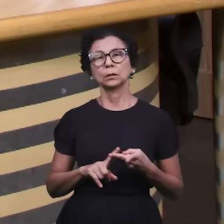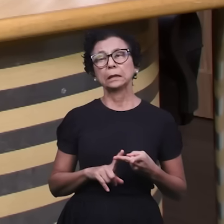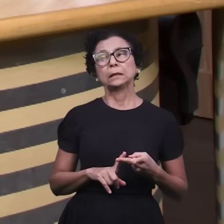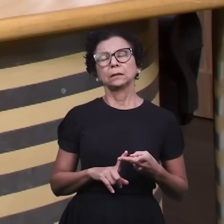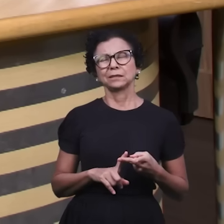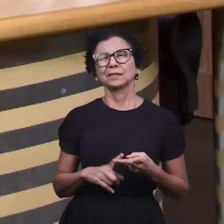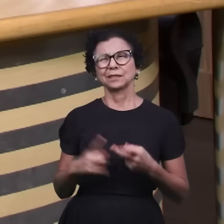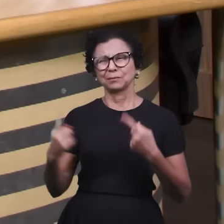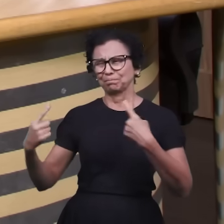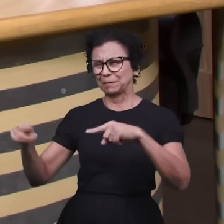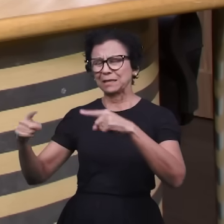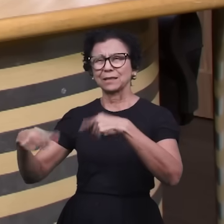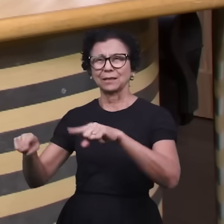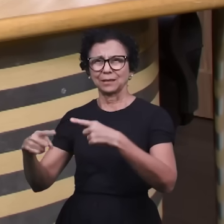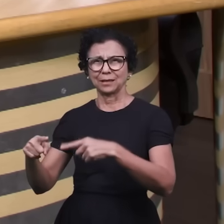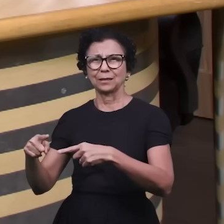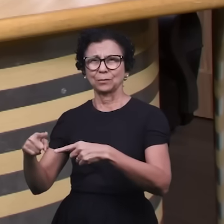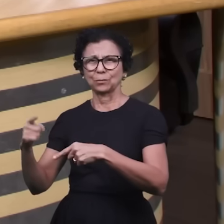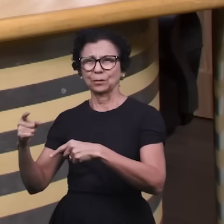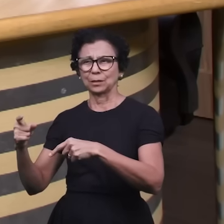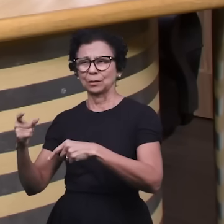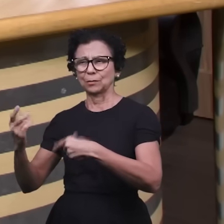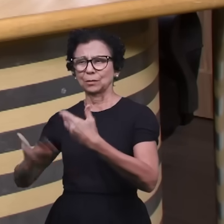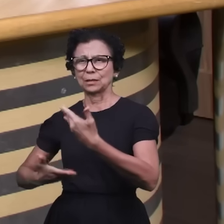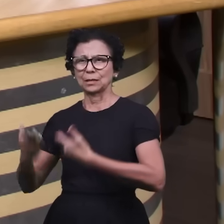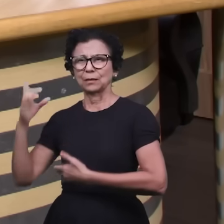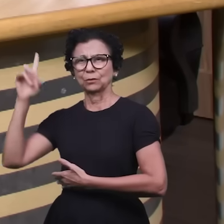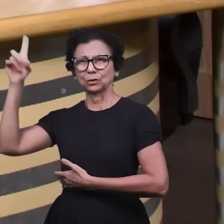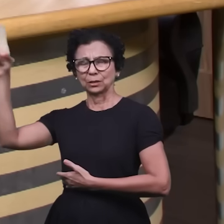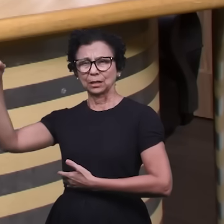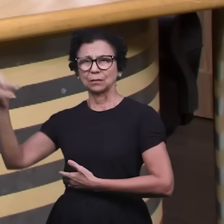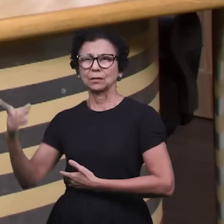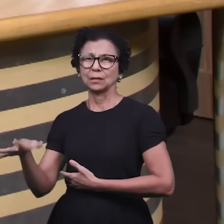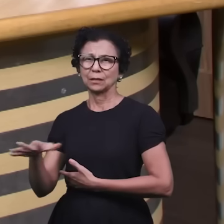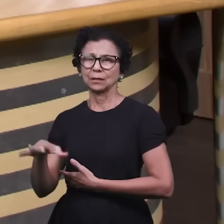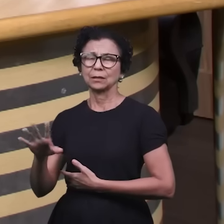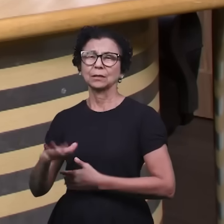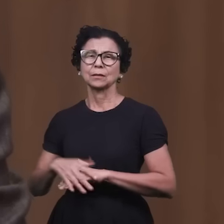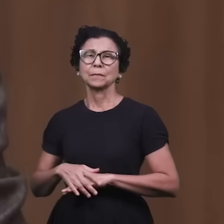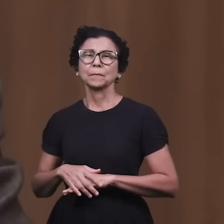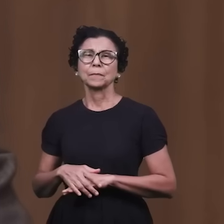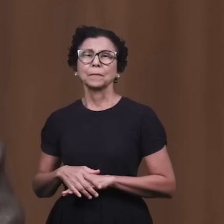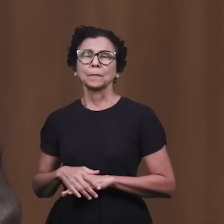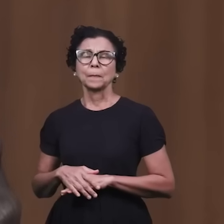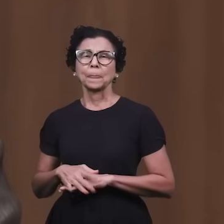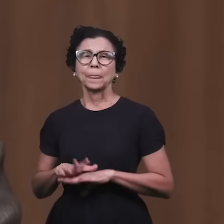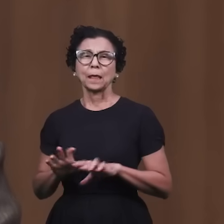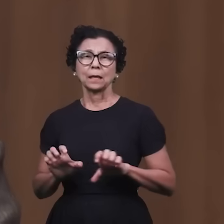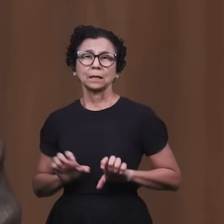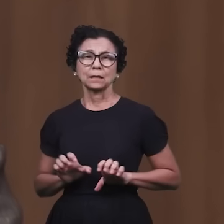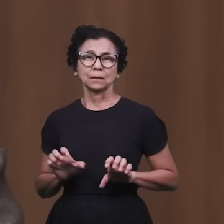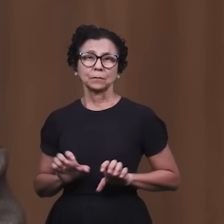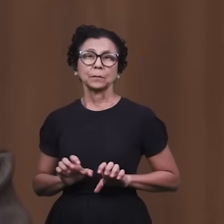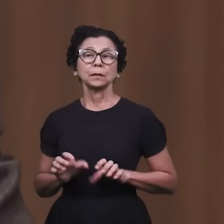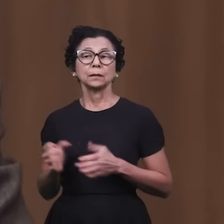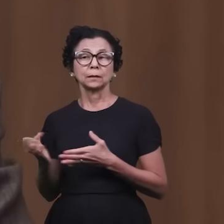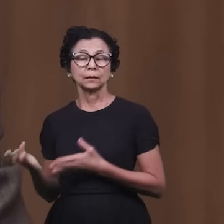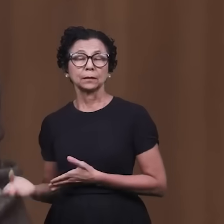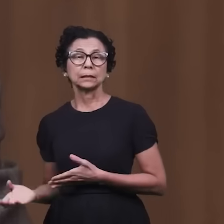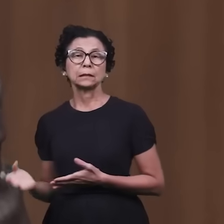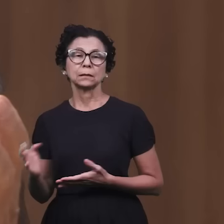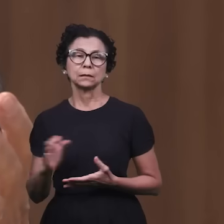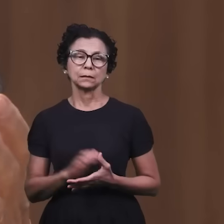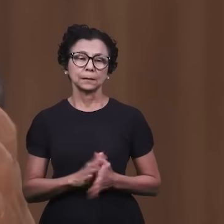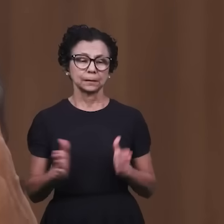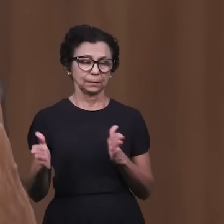Igreja perseguida, o período que nós profeticamente chamamos de Esmirna, né? Mas esse período, portanto, agora, ele